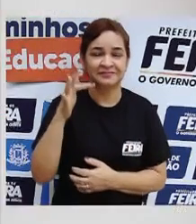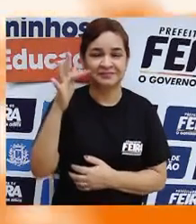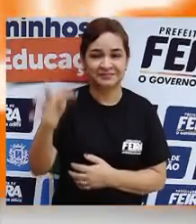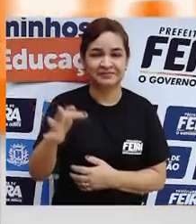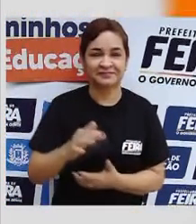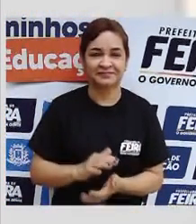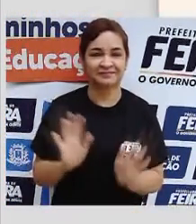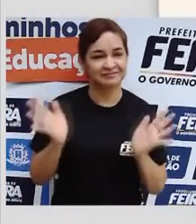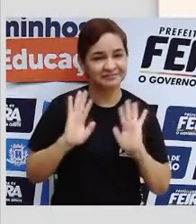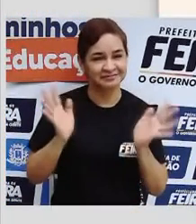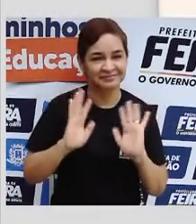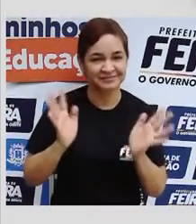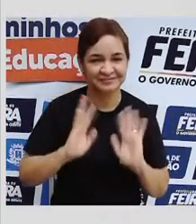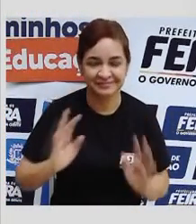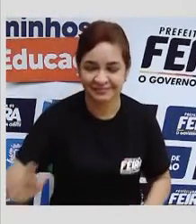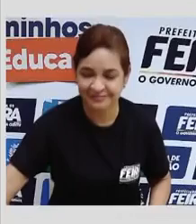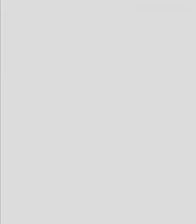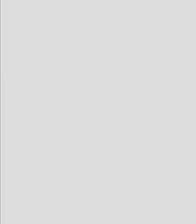próxima a